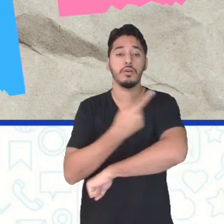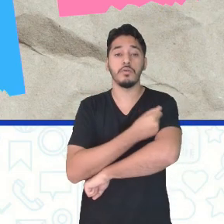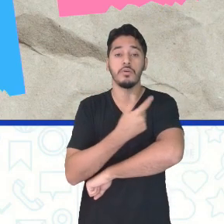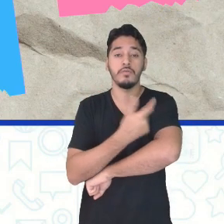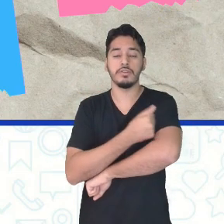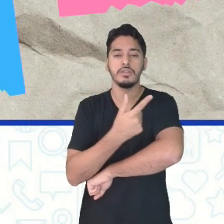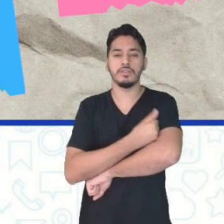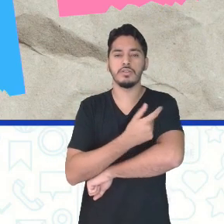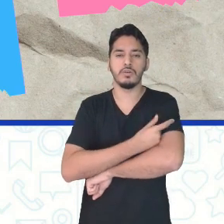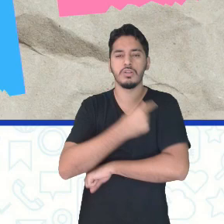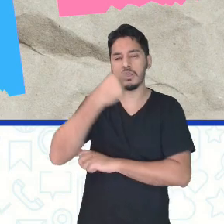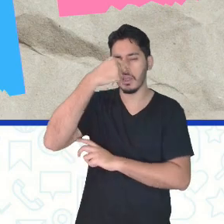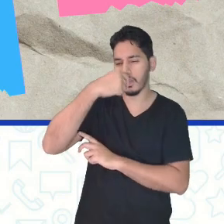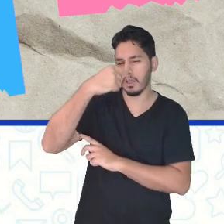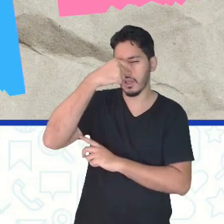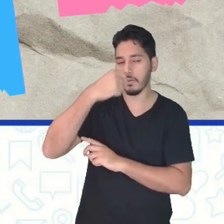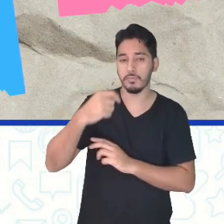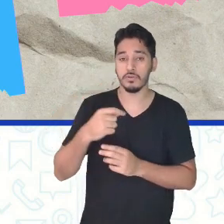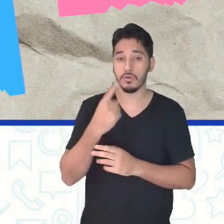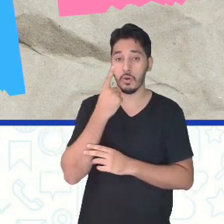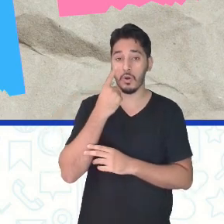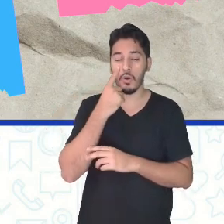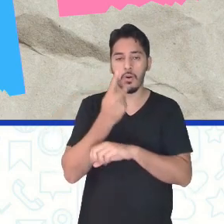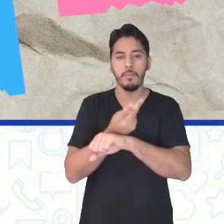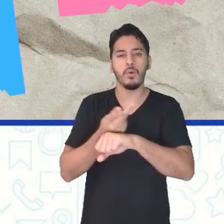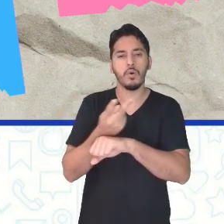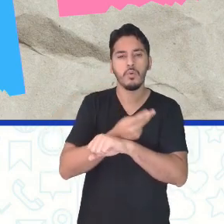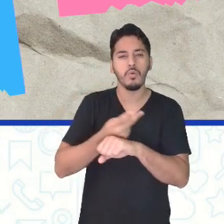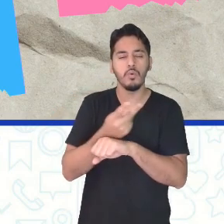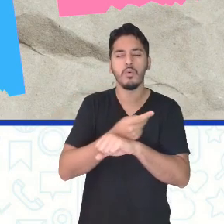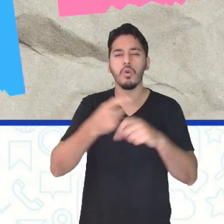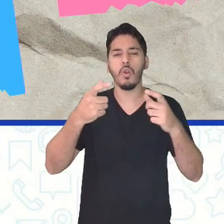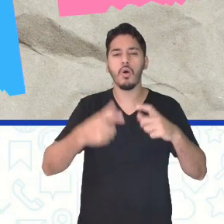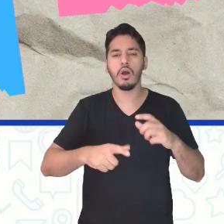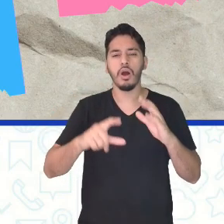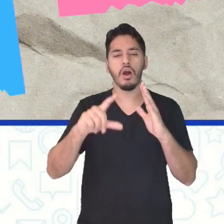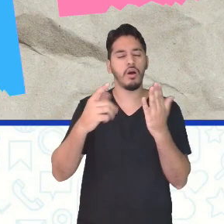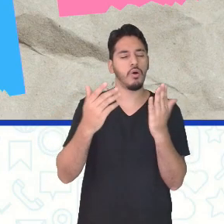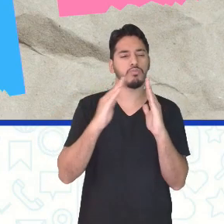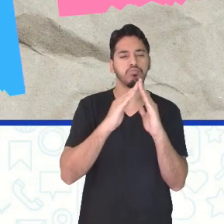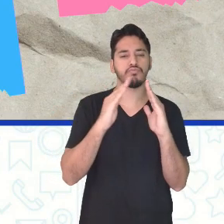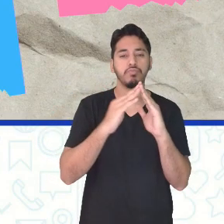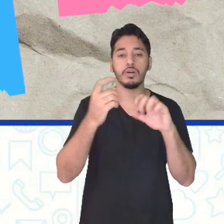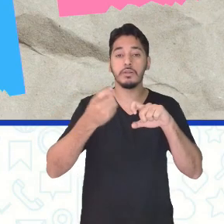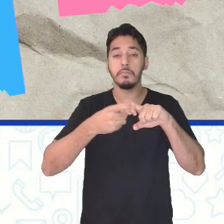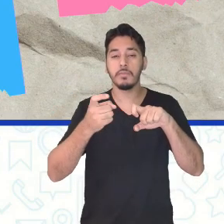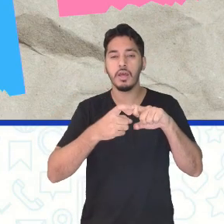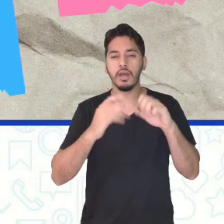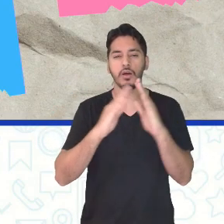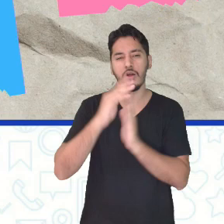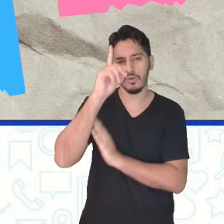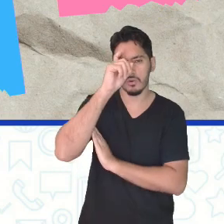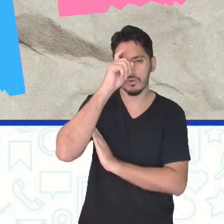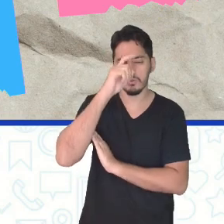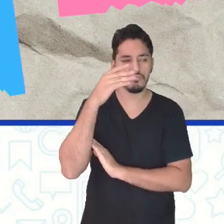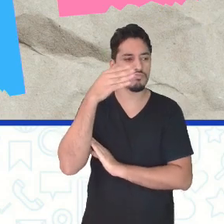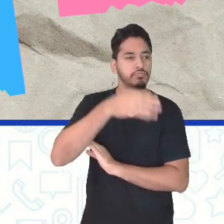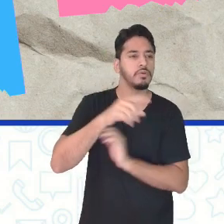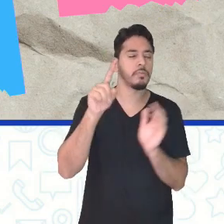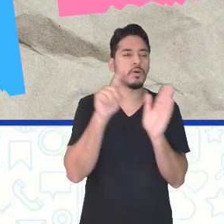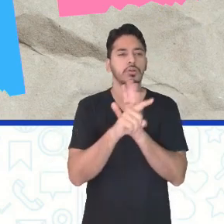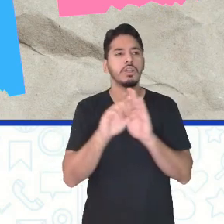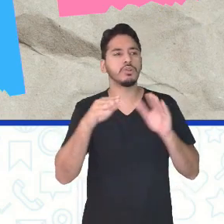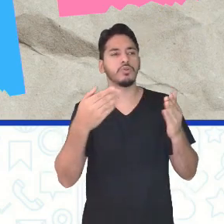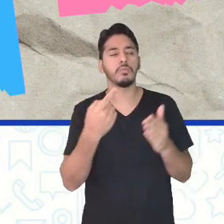sarampo. Procure o postinho aí próximo da sua casa e vão lá. Tem informações a